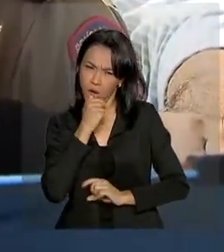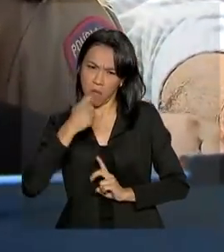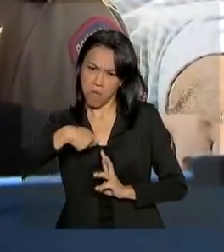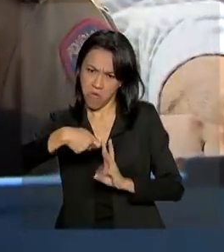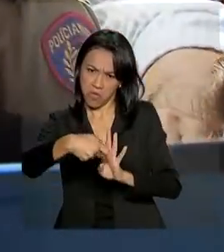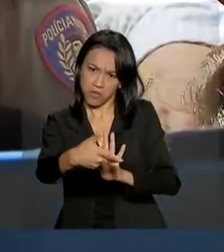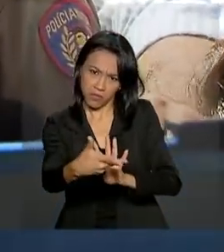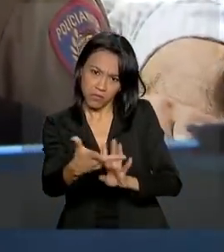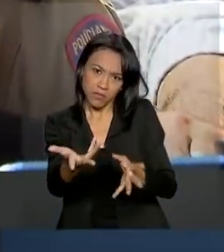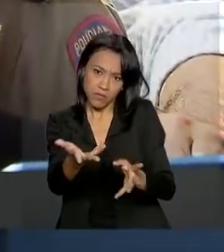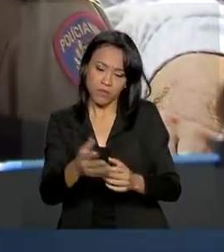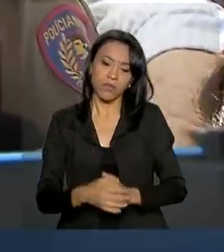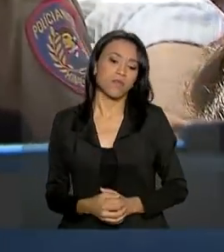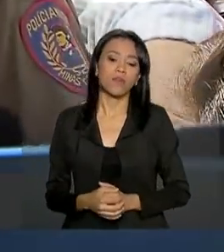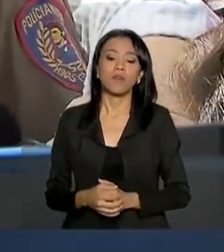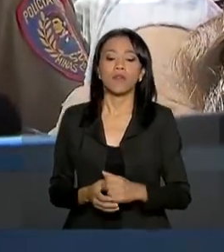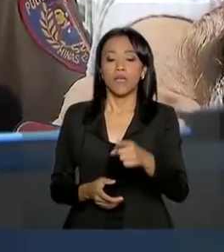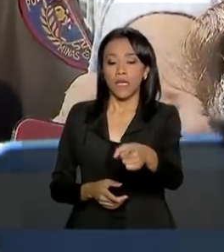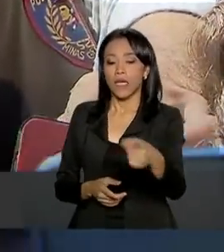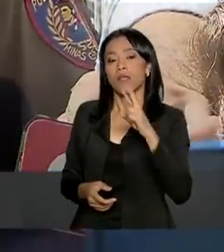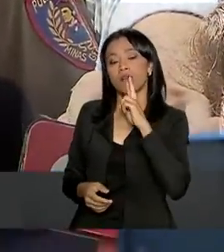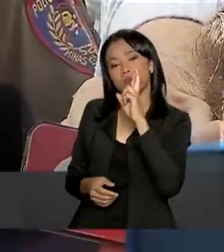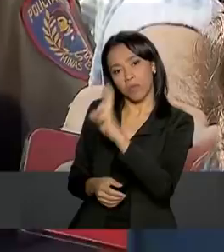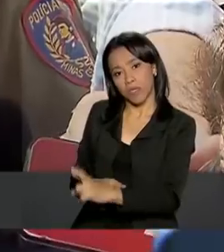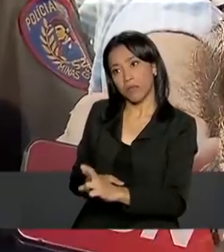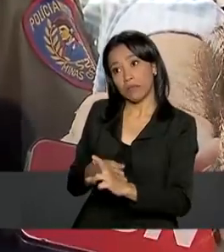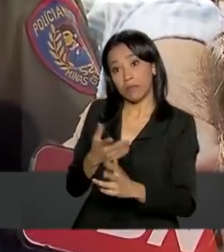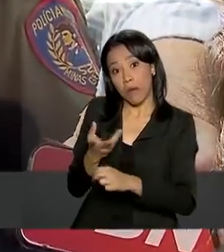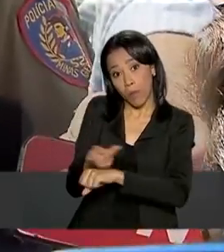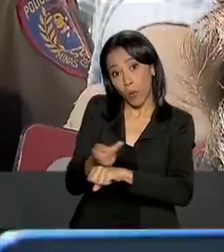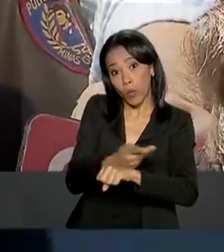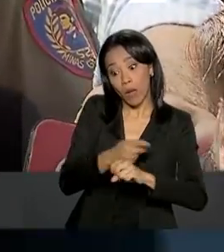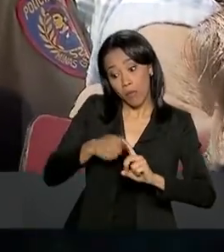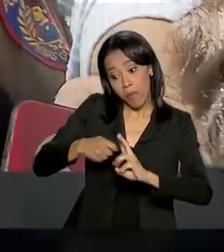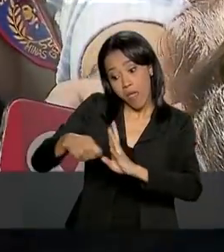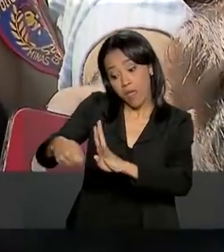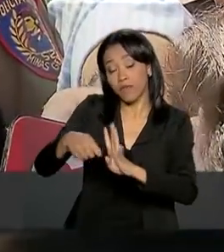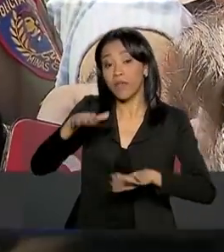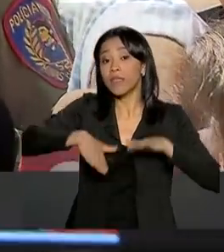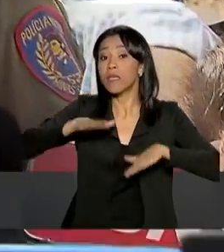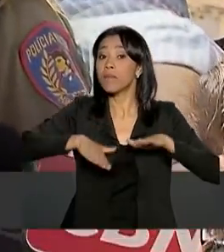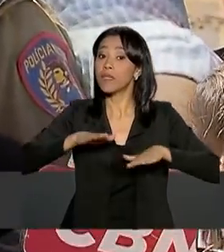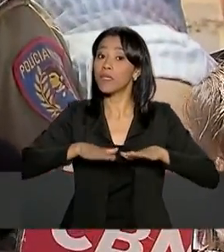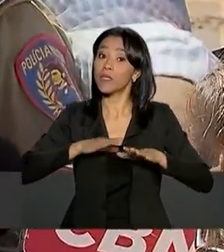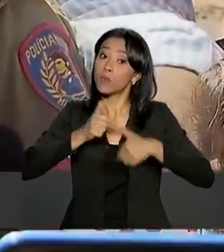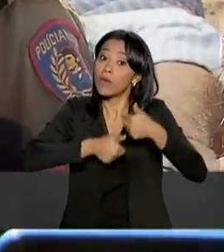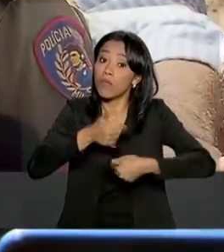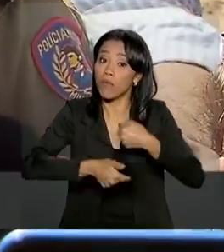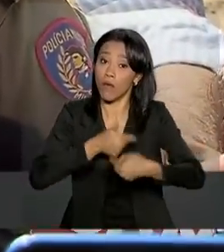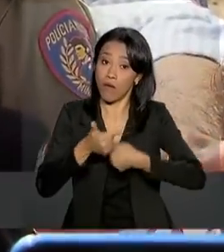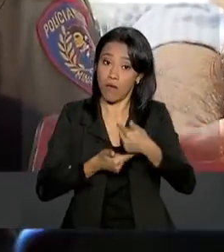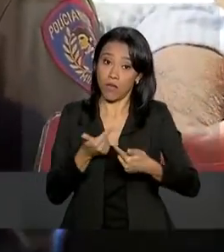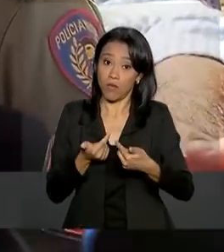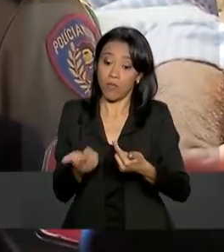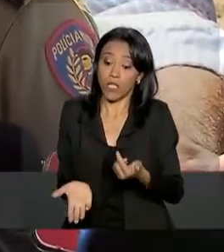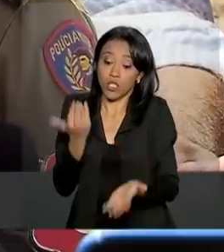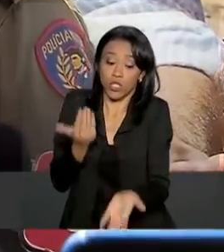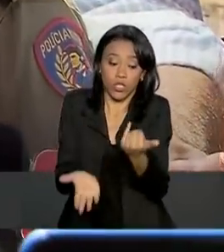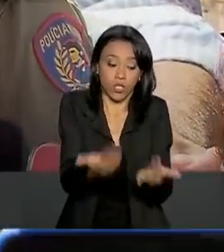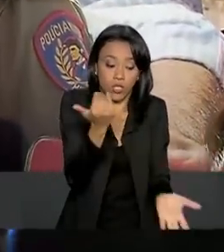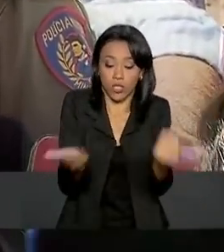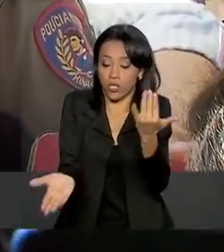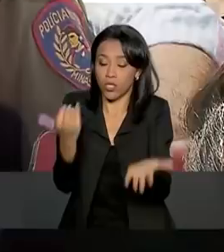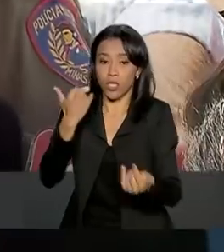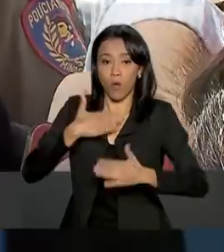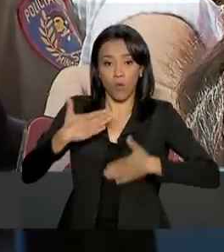A possibilidade de a gente estender a busca por meses vai depender de como vai ser o nosso trabalho de recuperação de corpos, né? É um trabalho que ele é